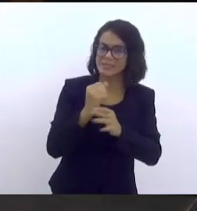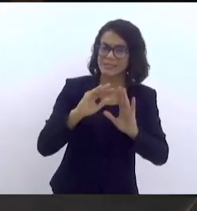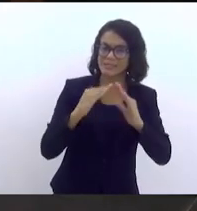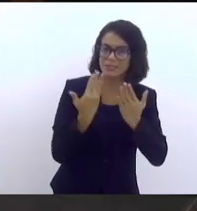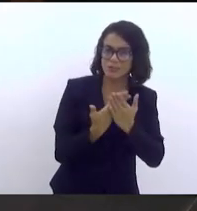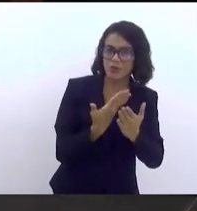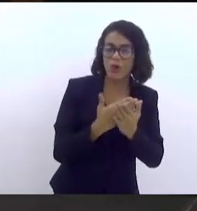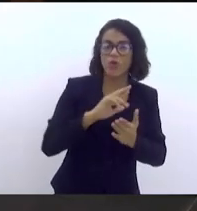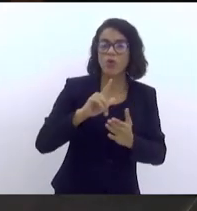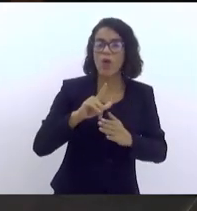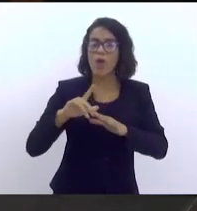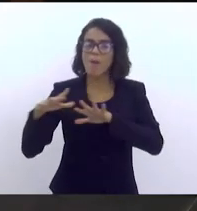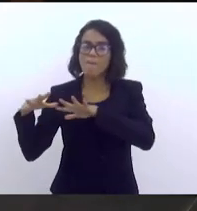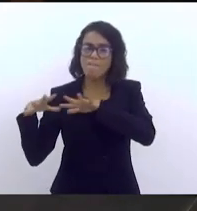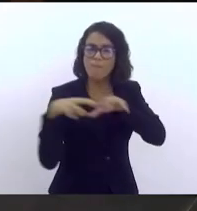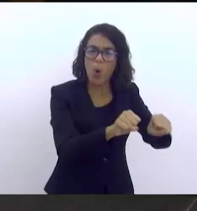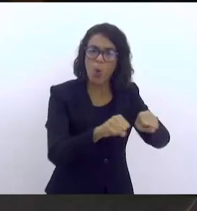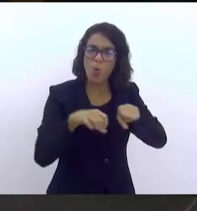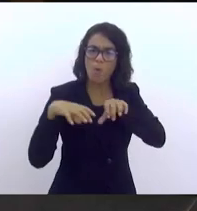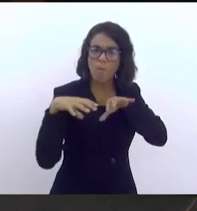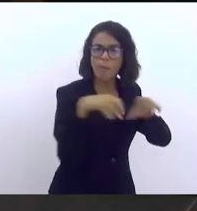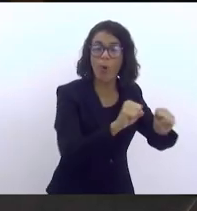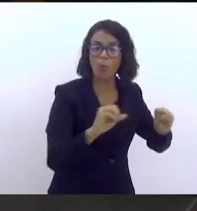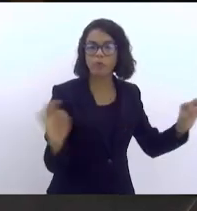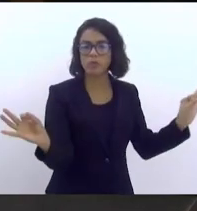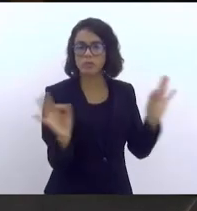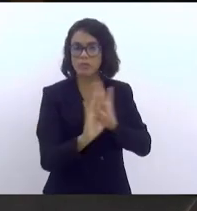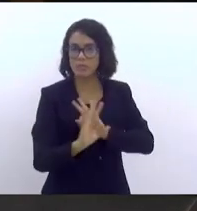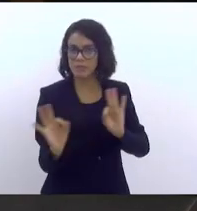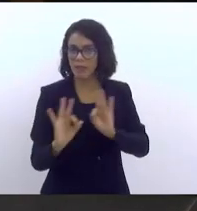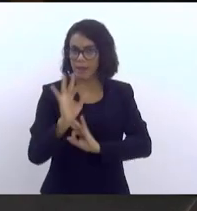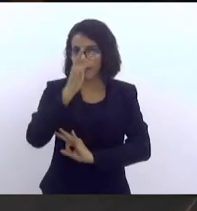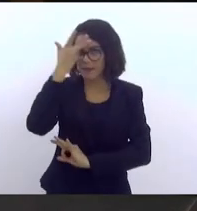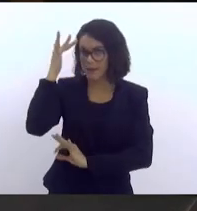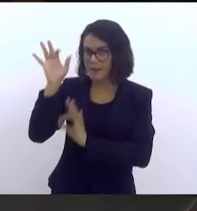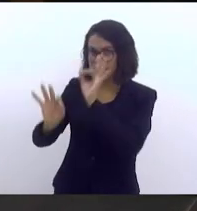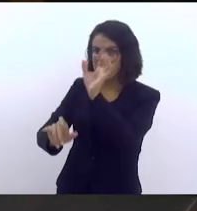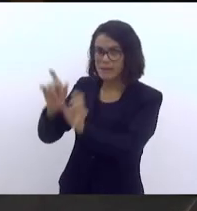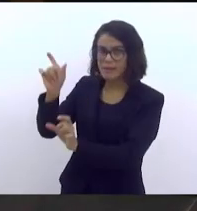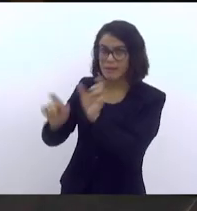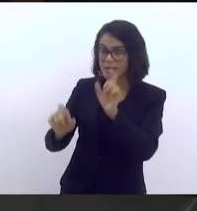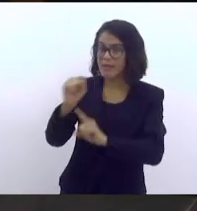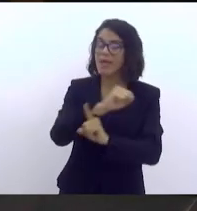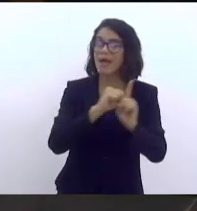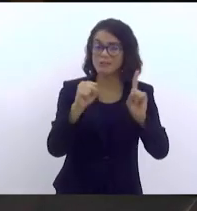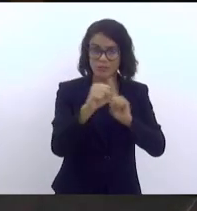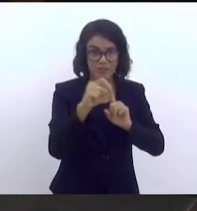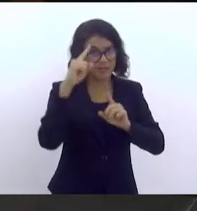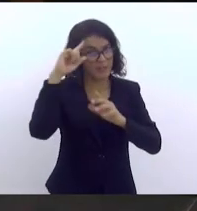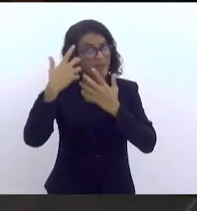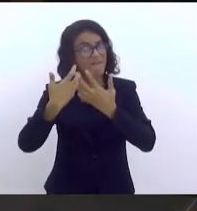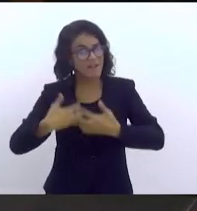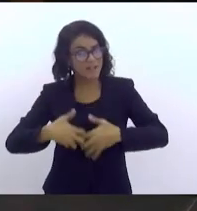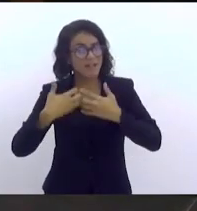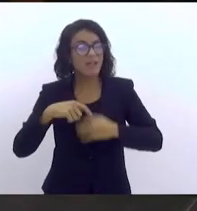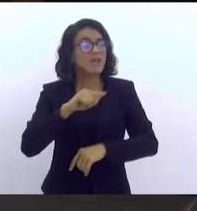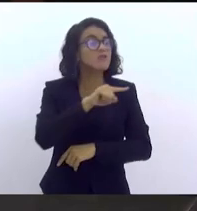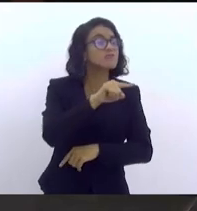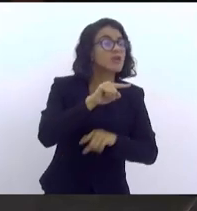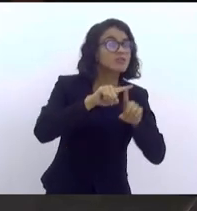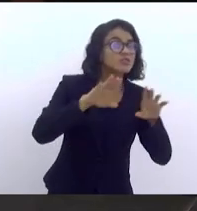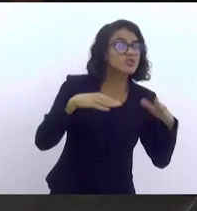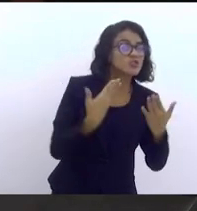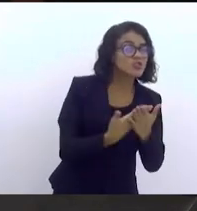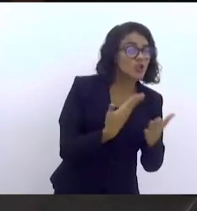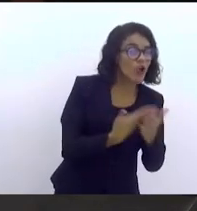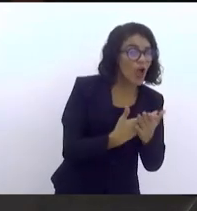não seja invadida por ninguém e a sociedade precisa refletir sobre a escola que temos e